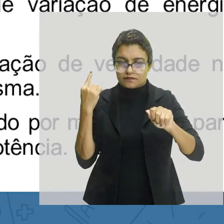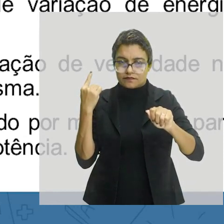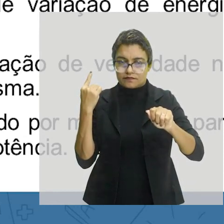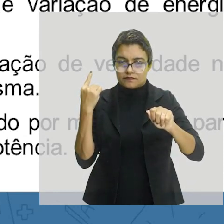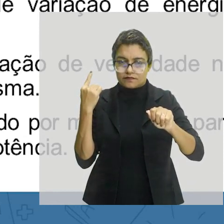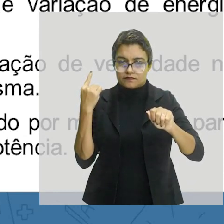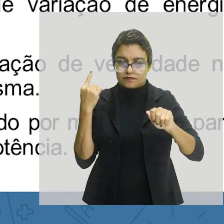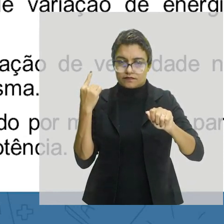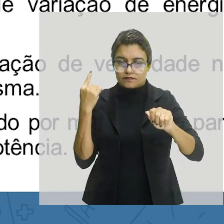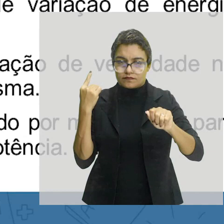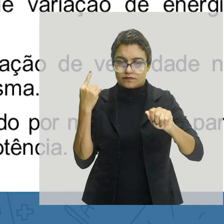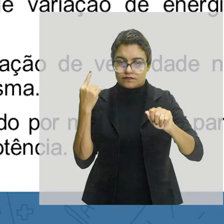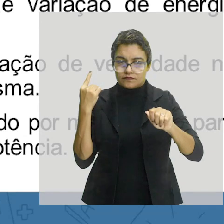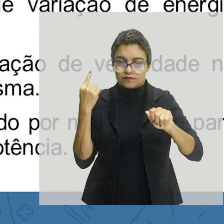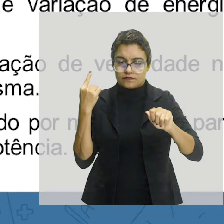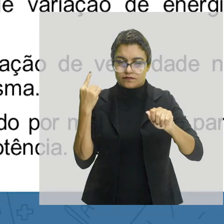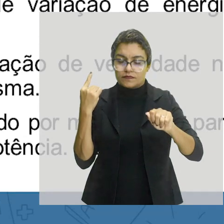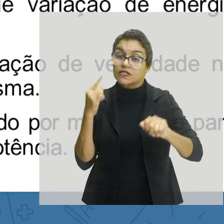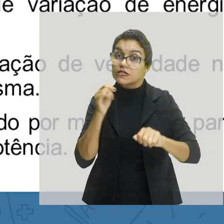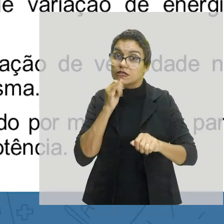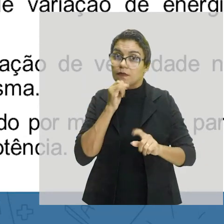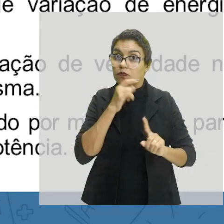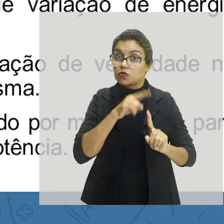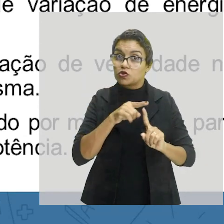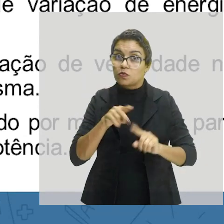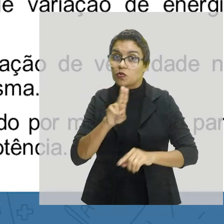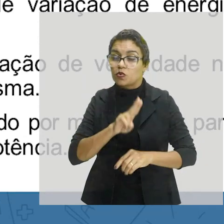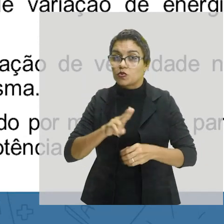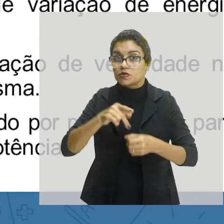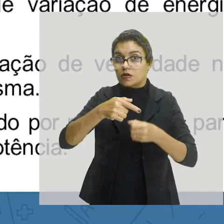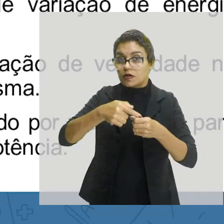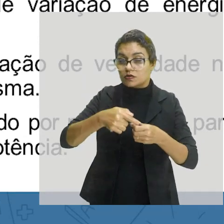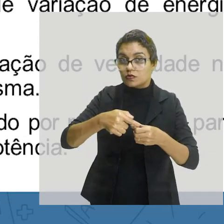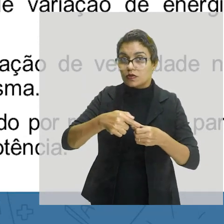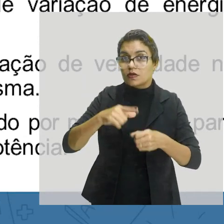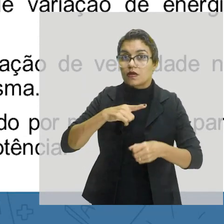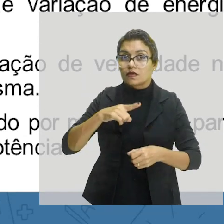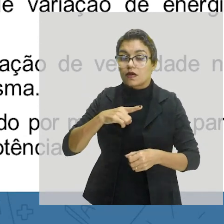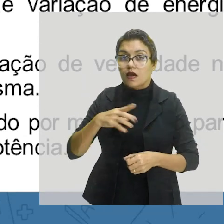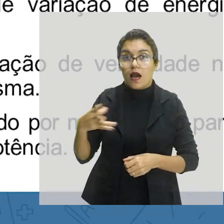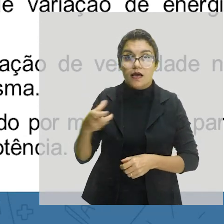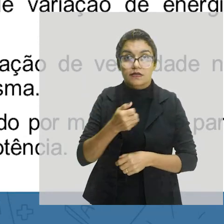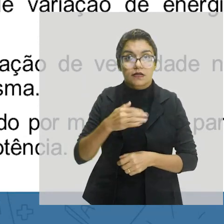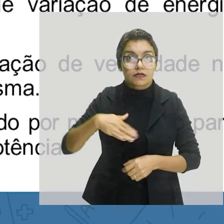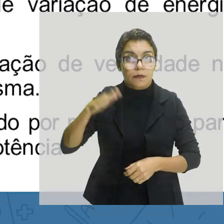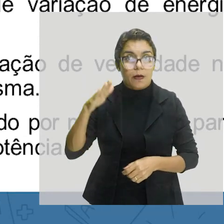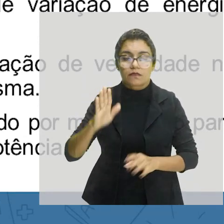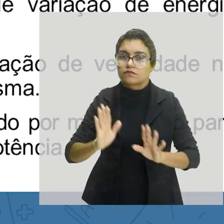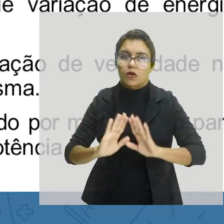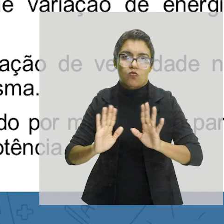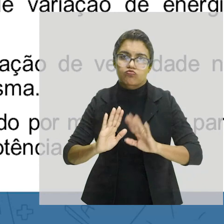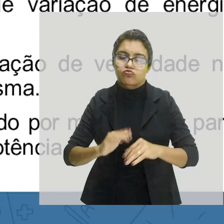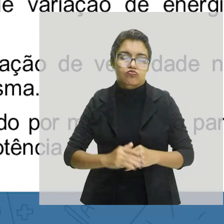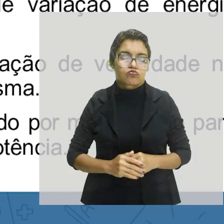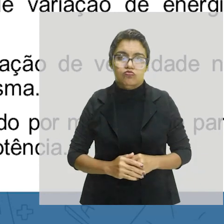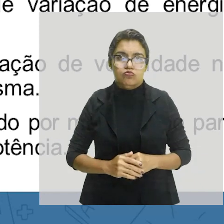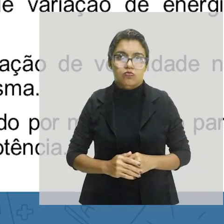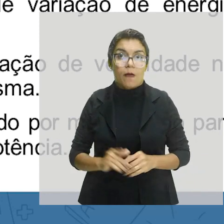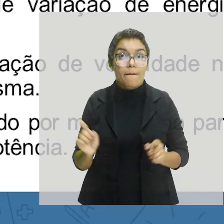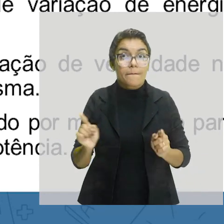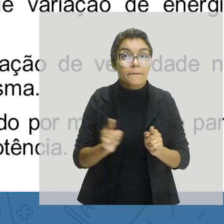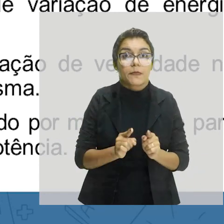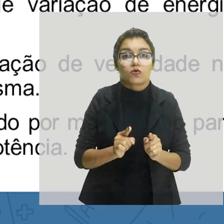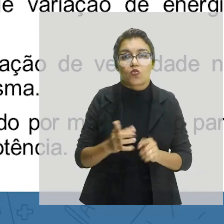aceleração, certo? Esta é a que desenvolve maior potência. Não, ele não consegue maior aceleração. Ele consegue